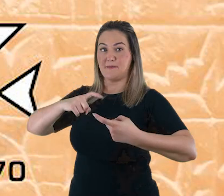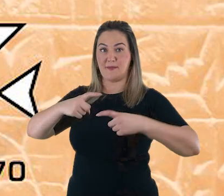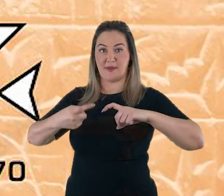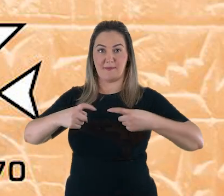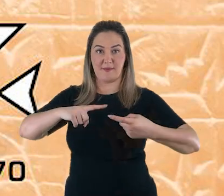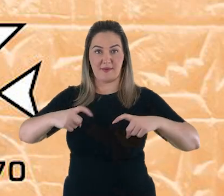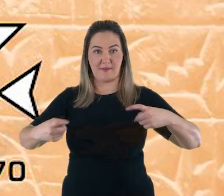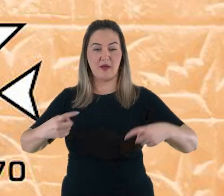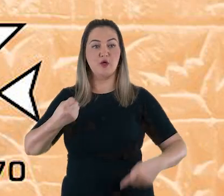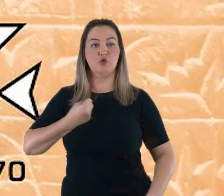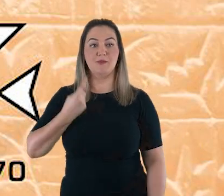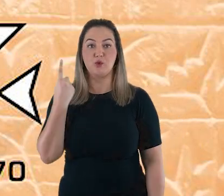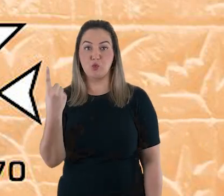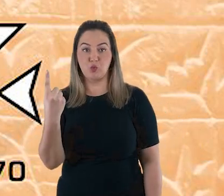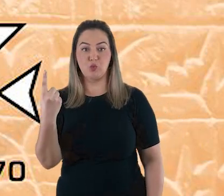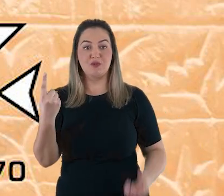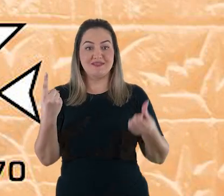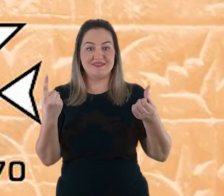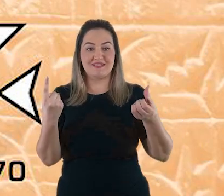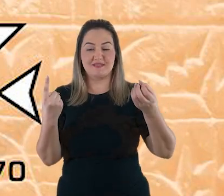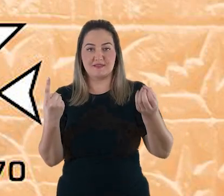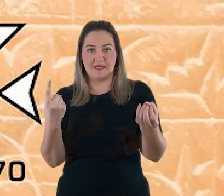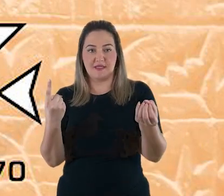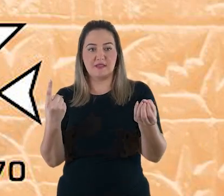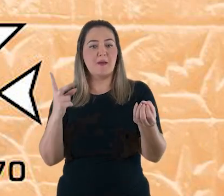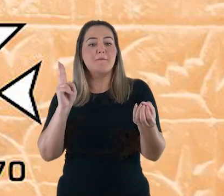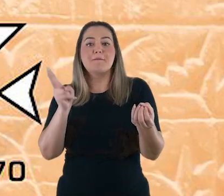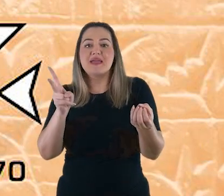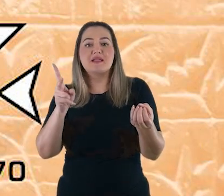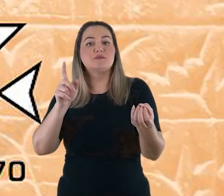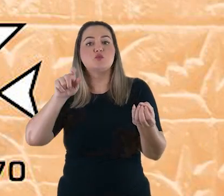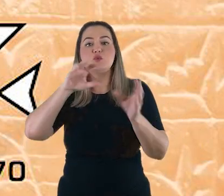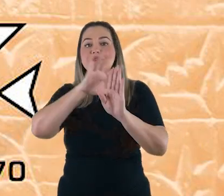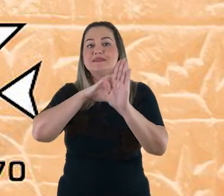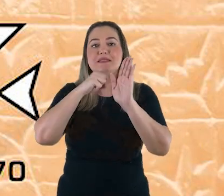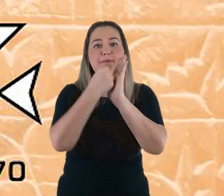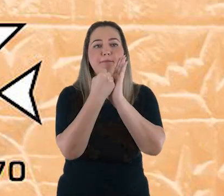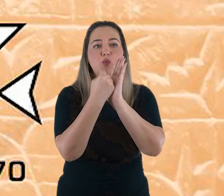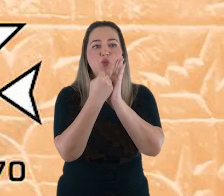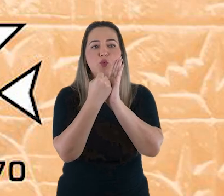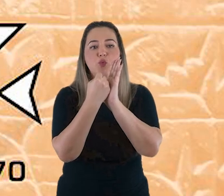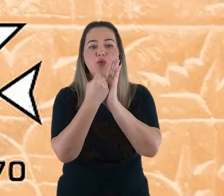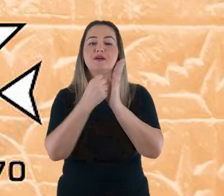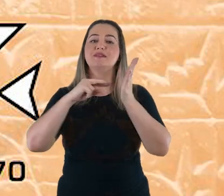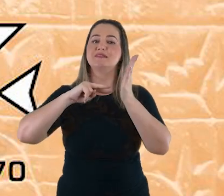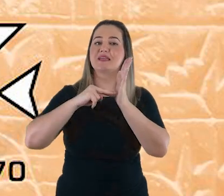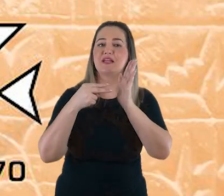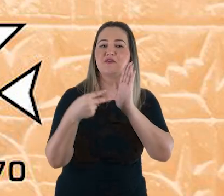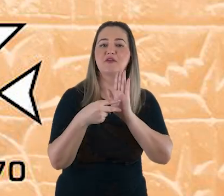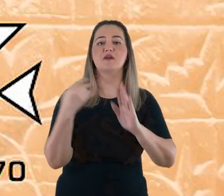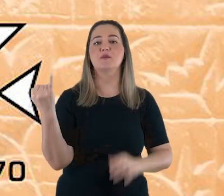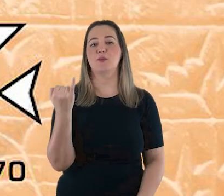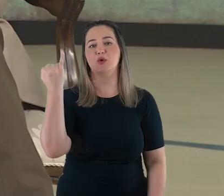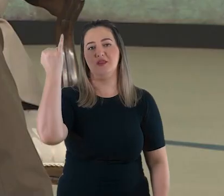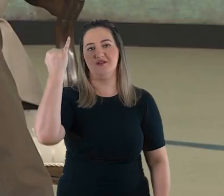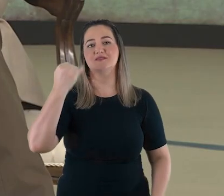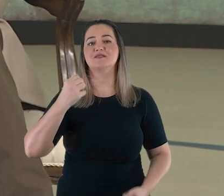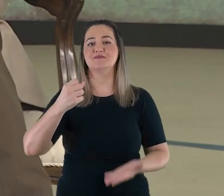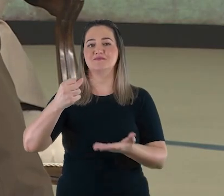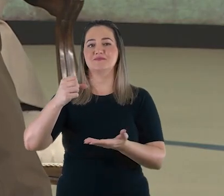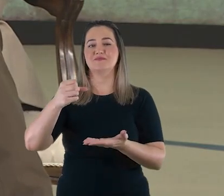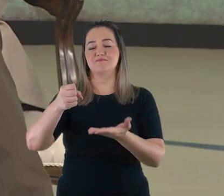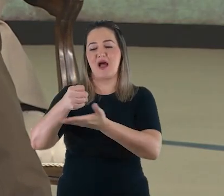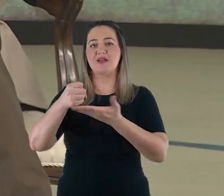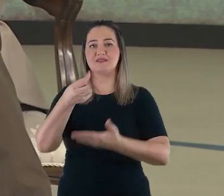número 1 quanto o número 60 são escritos com o mesmo símbolo, o que mostra a importância desse valor. Para